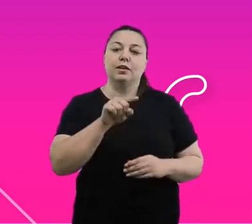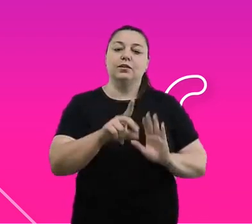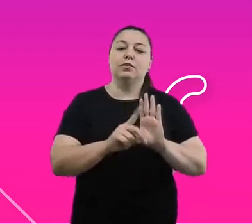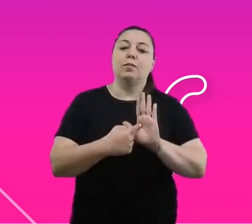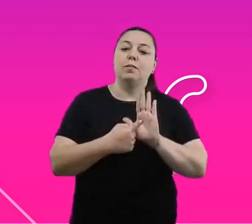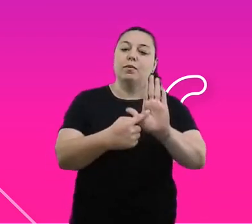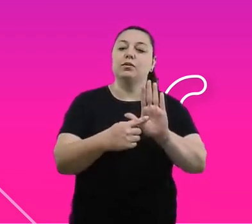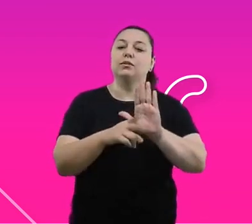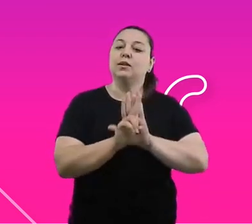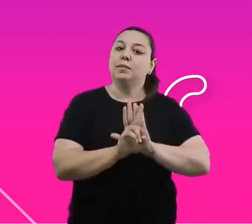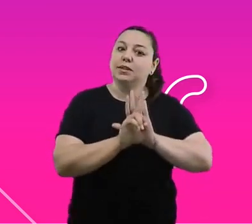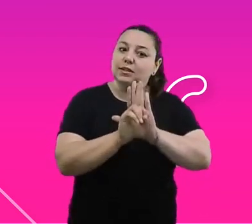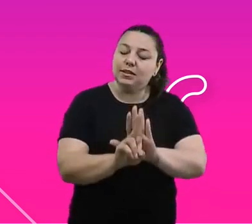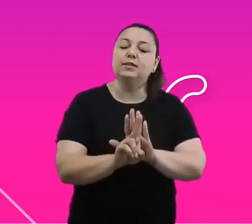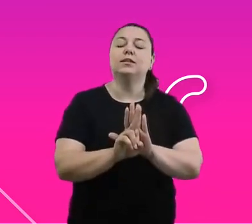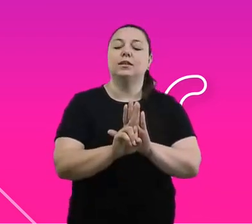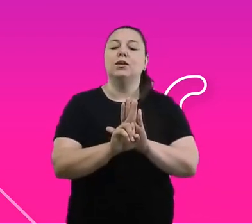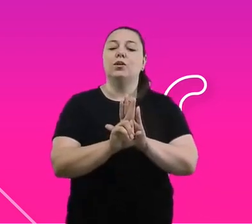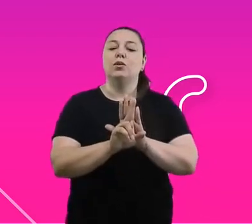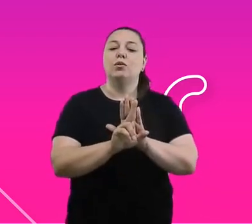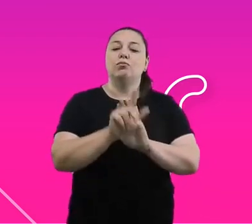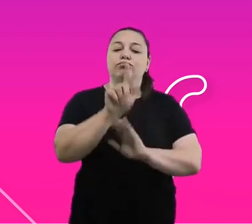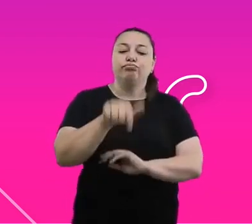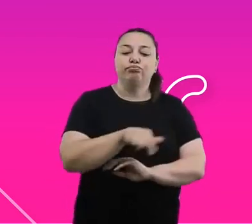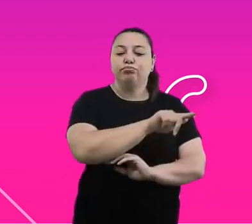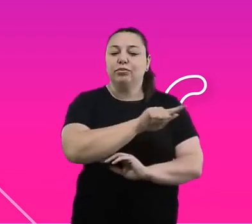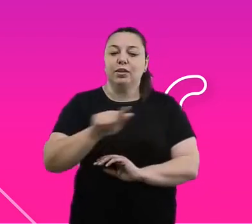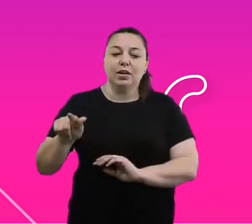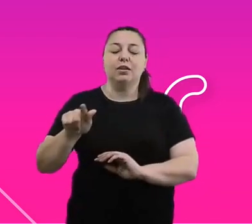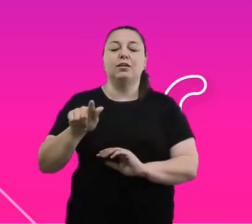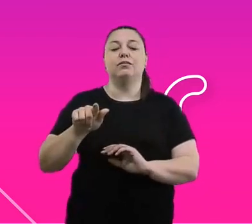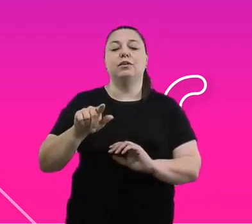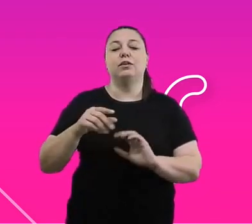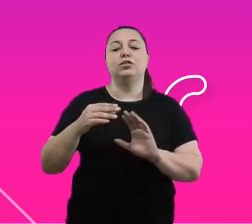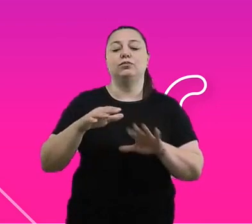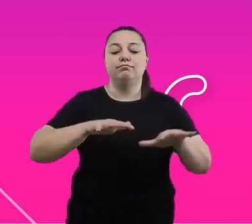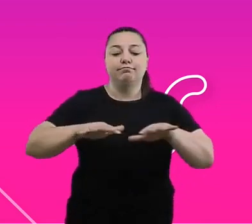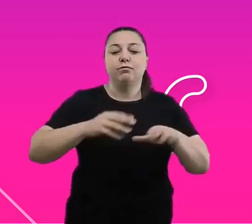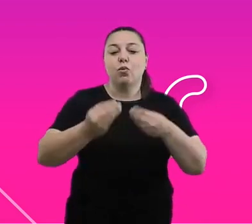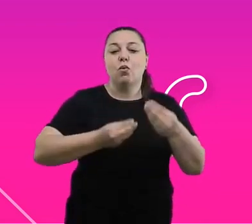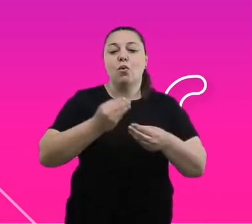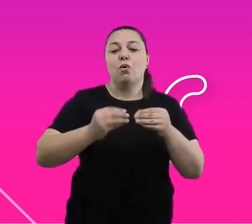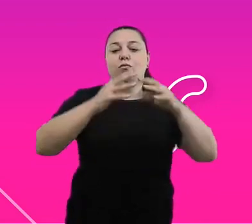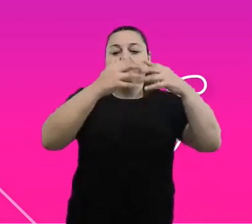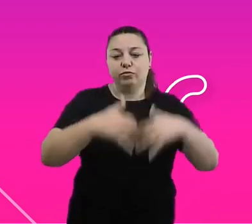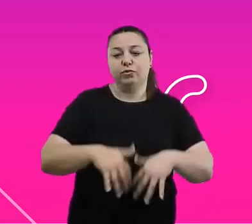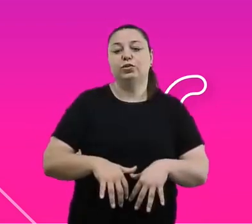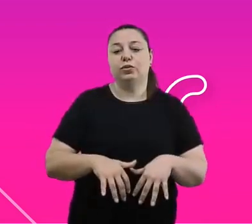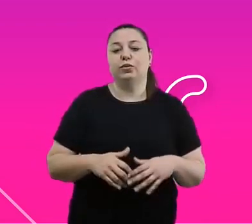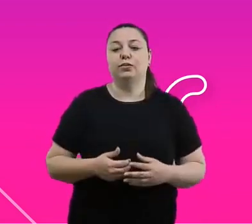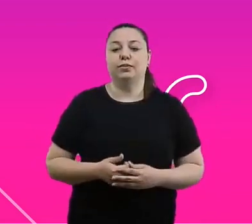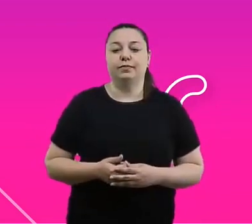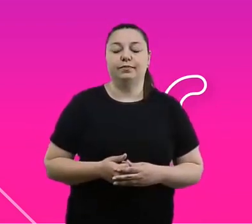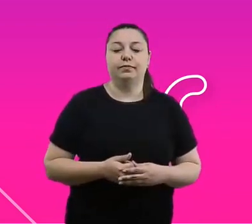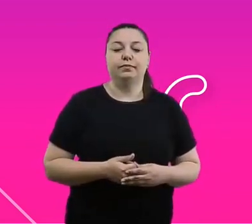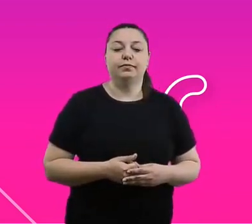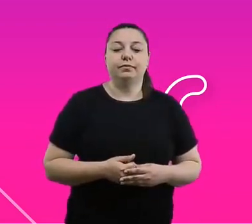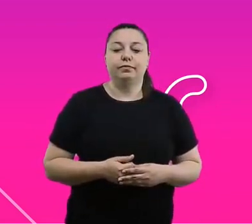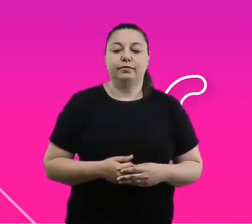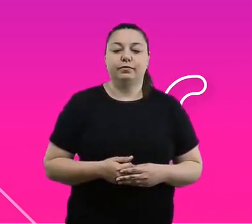tem. O nosso mapa, eu vou apresentar ele aqui para vocês, ele foi construído numa ferramenta chamada